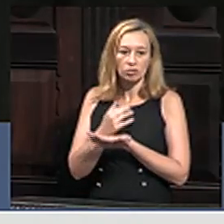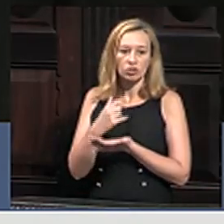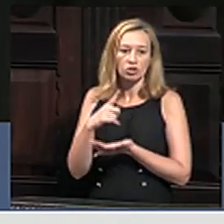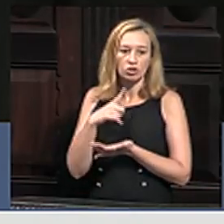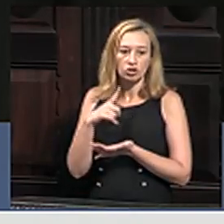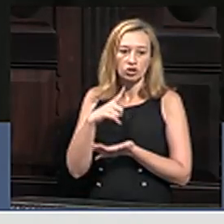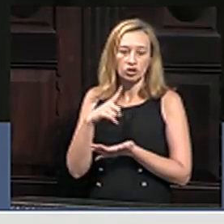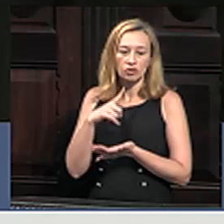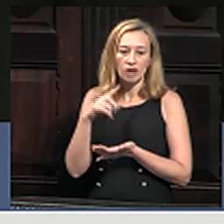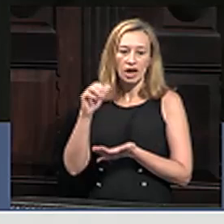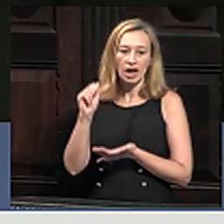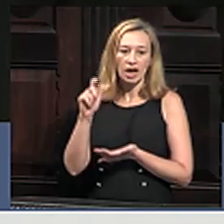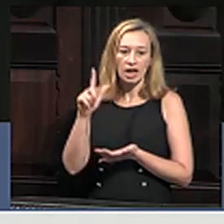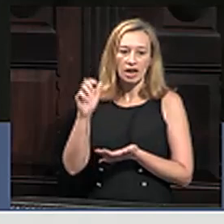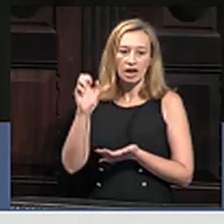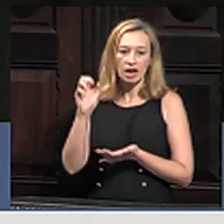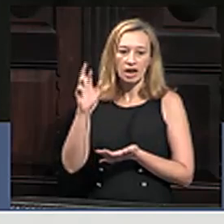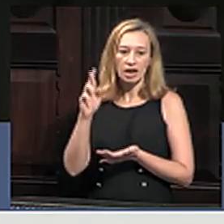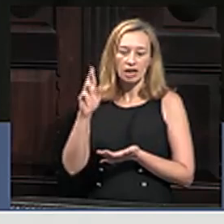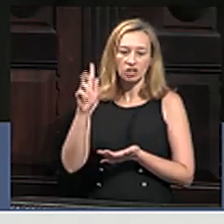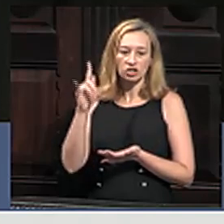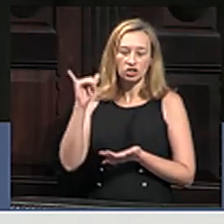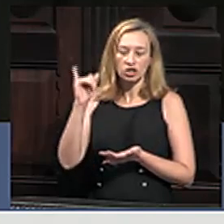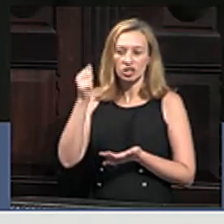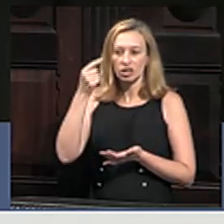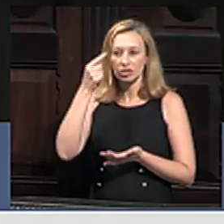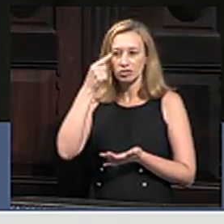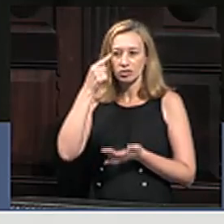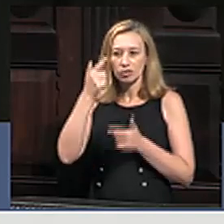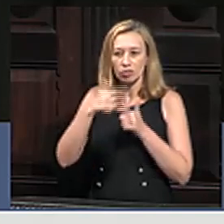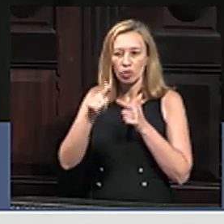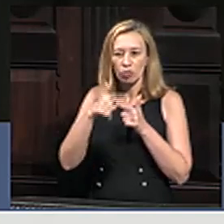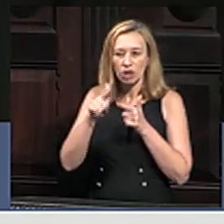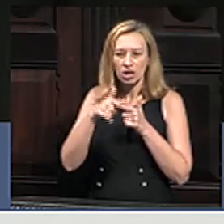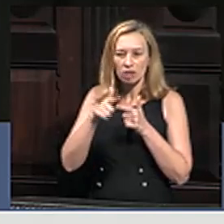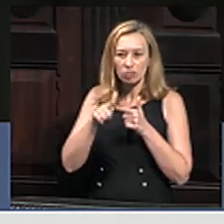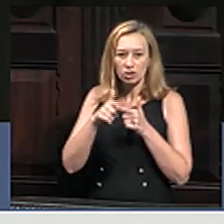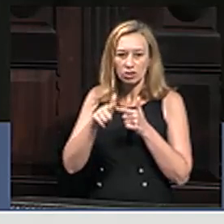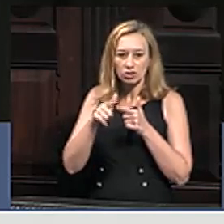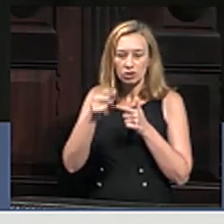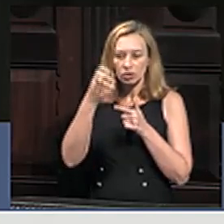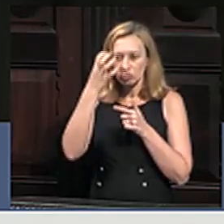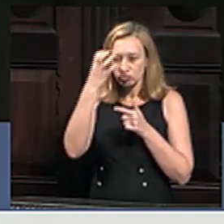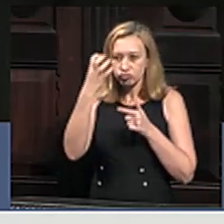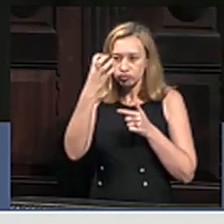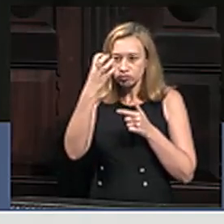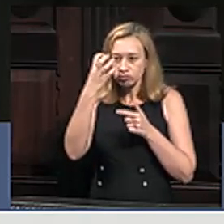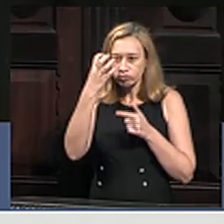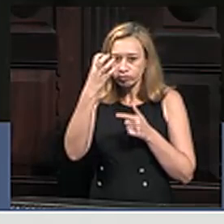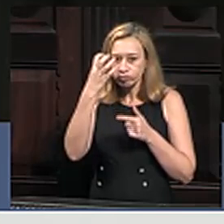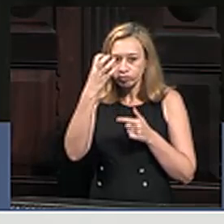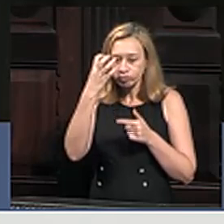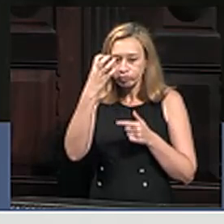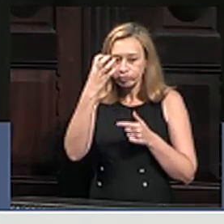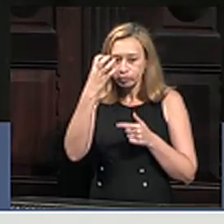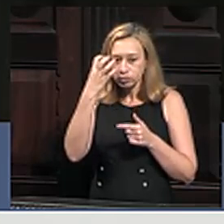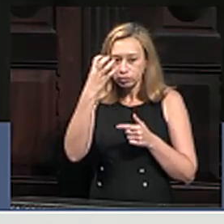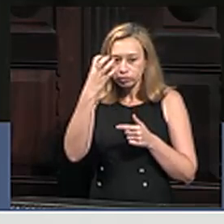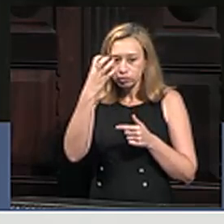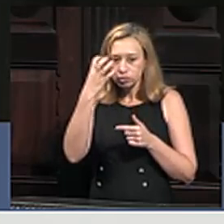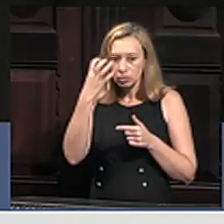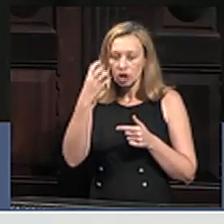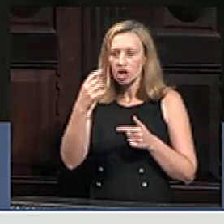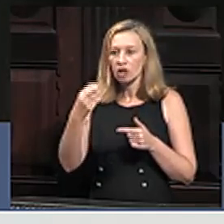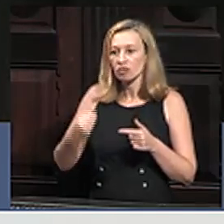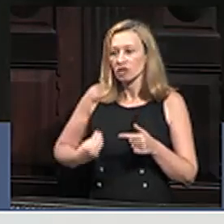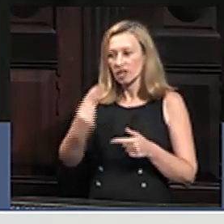alérgica no olho e a pálpebra inchou muito. Eu já estava aqui, mas tive que